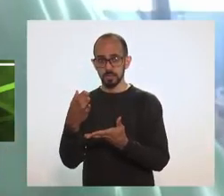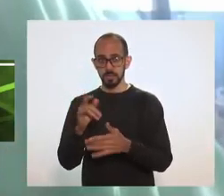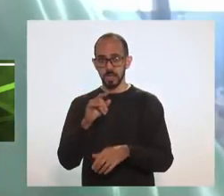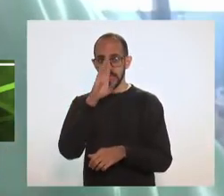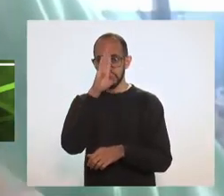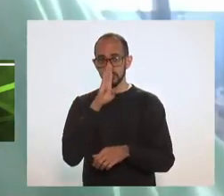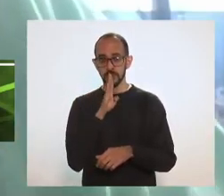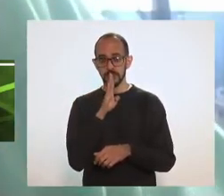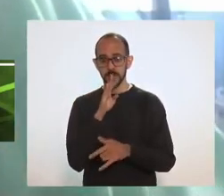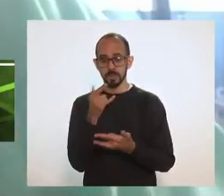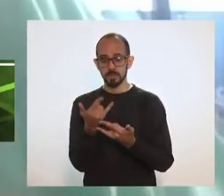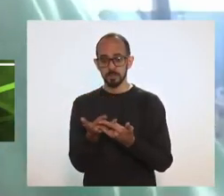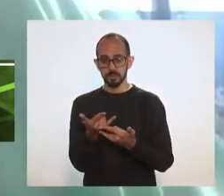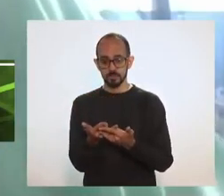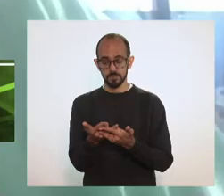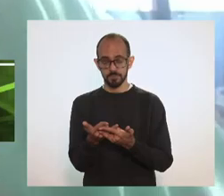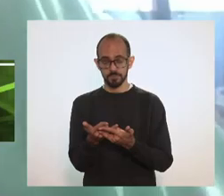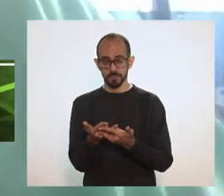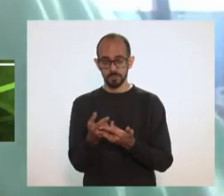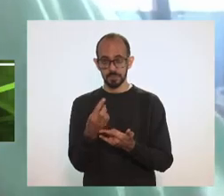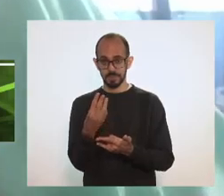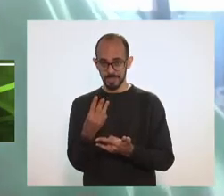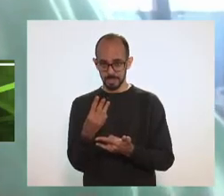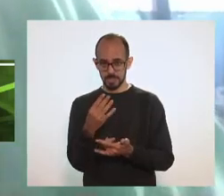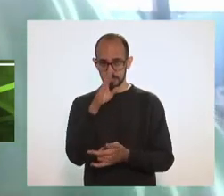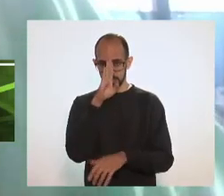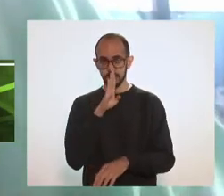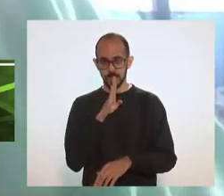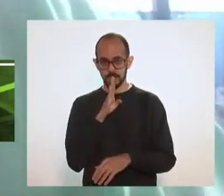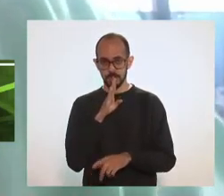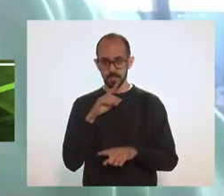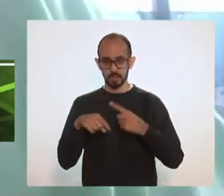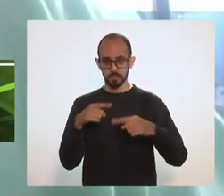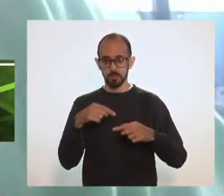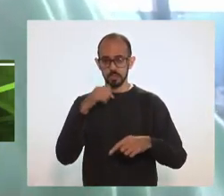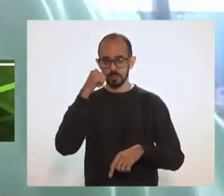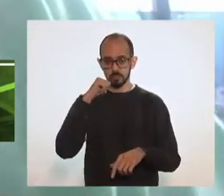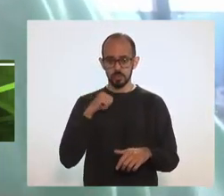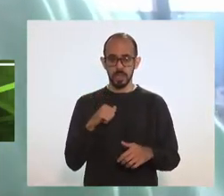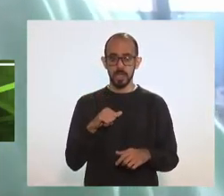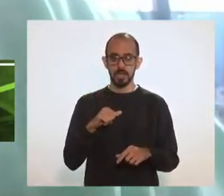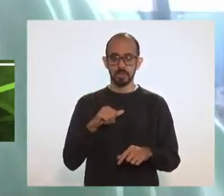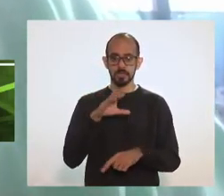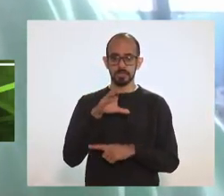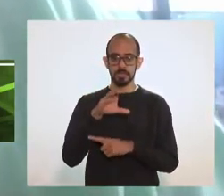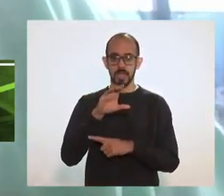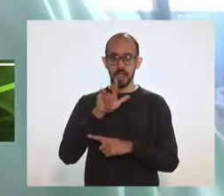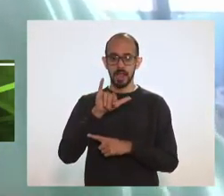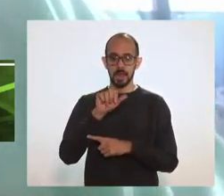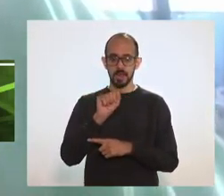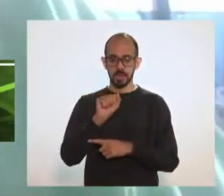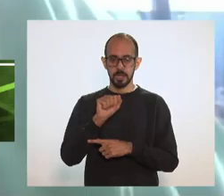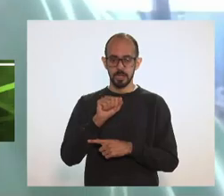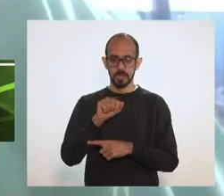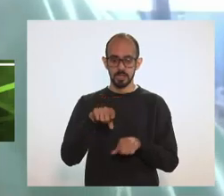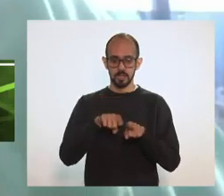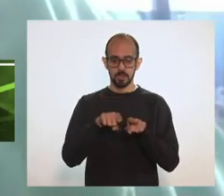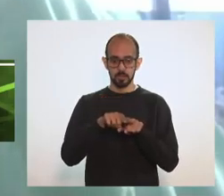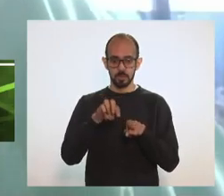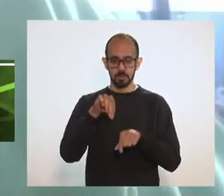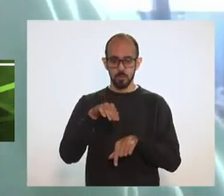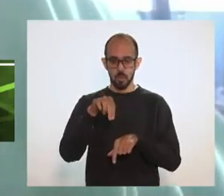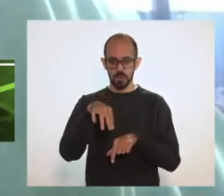aquela campanha contra a AIDS e tal, e lei que obrigava os hotéis, motéis, etc.,